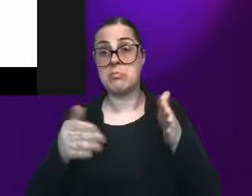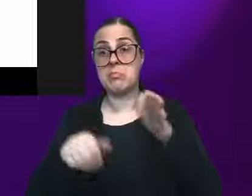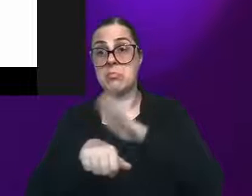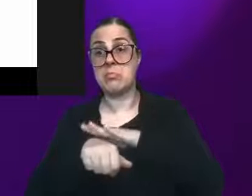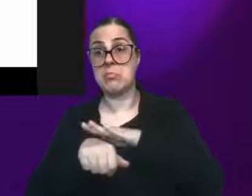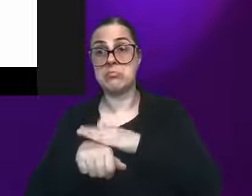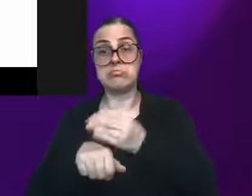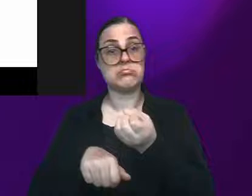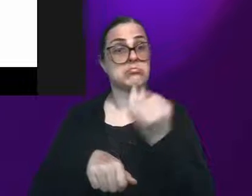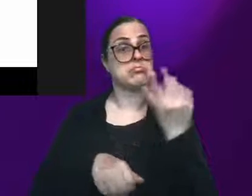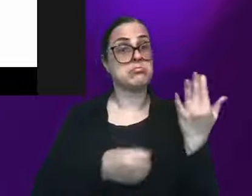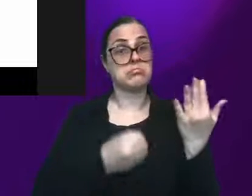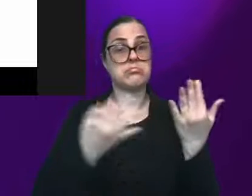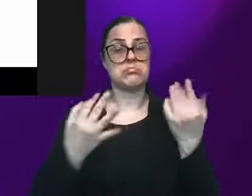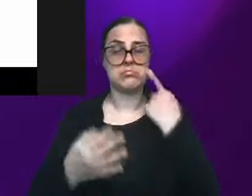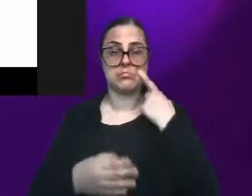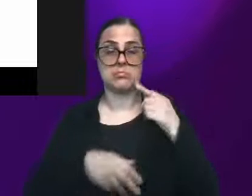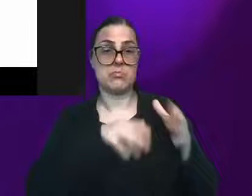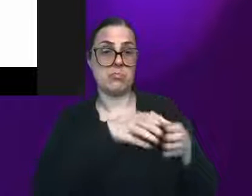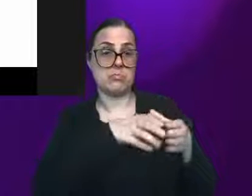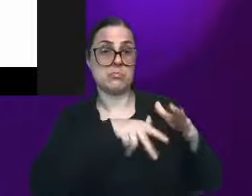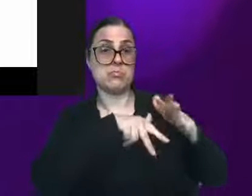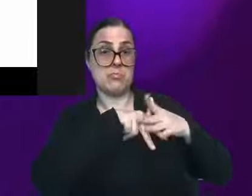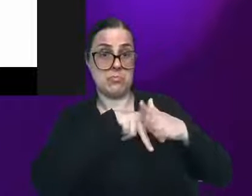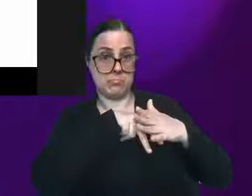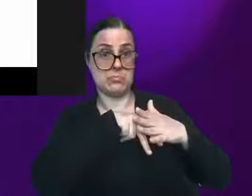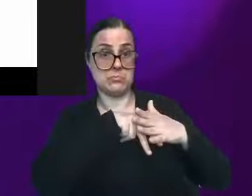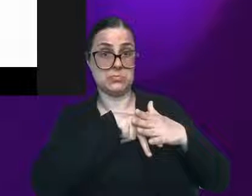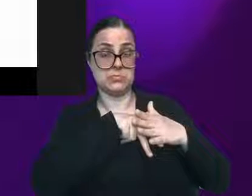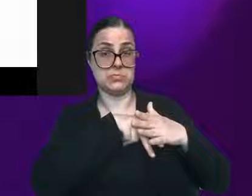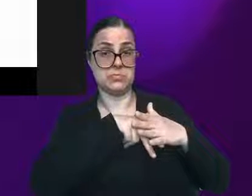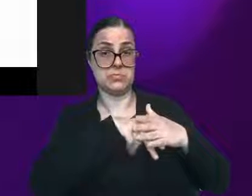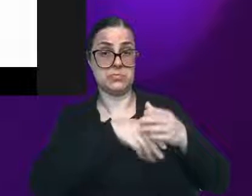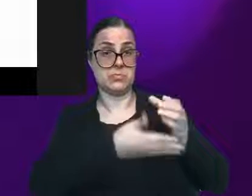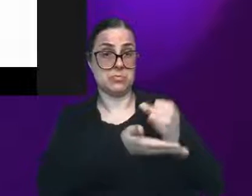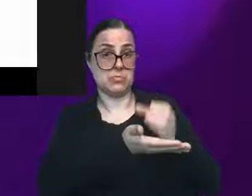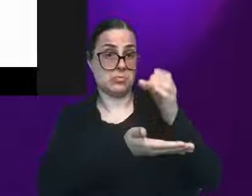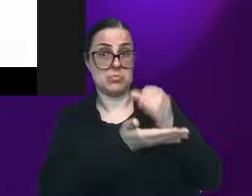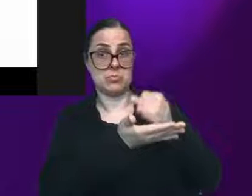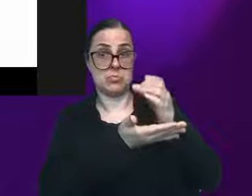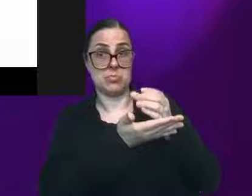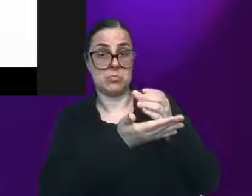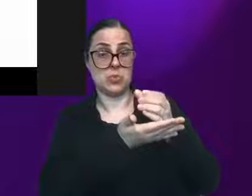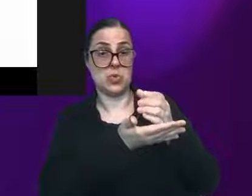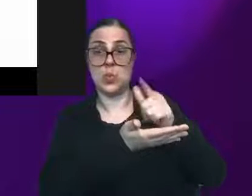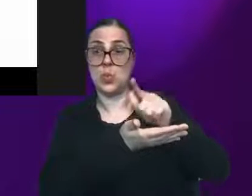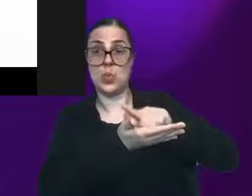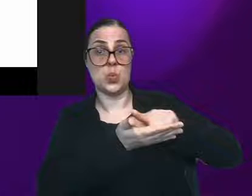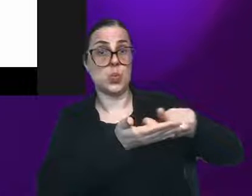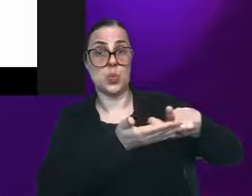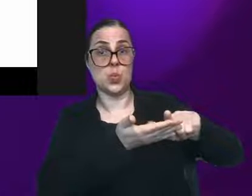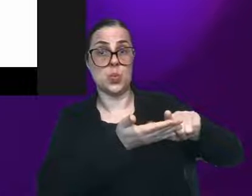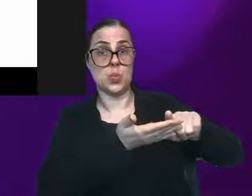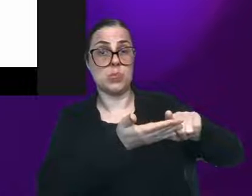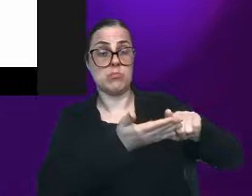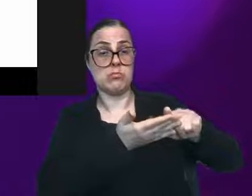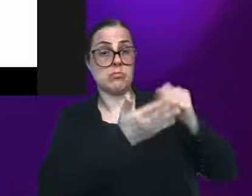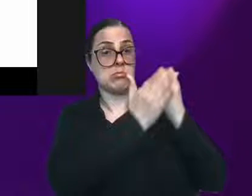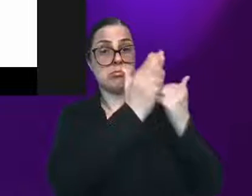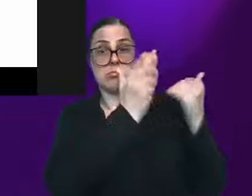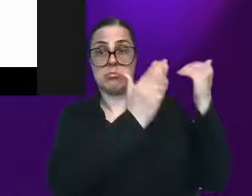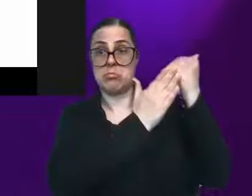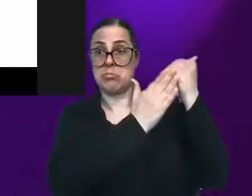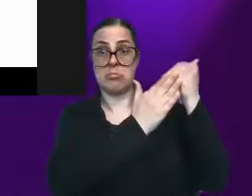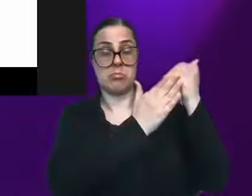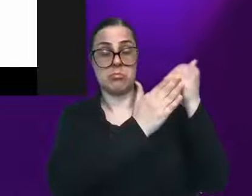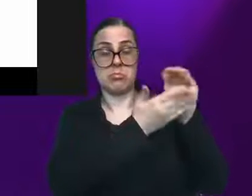Aqueles pacientes que eram o copo aqui vazio, ou seja, que não acumularam fluido na primeira semana na UTI, os que